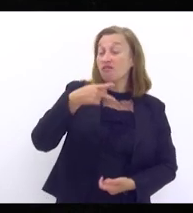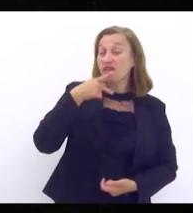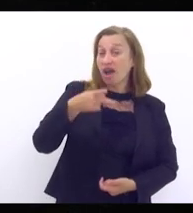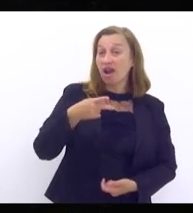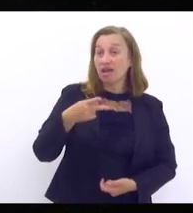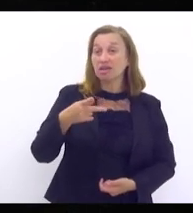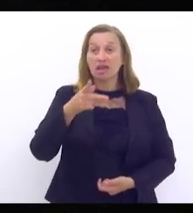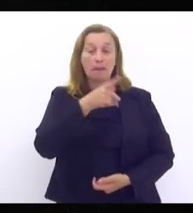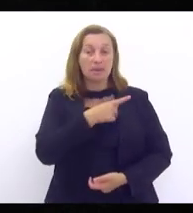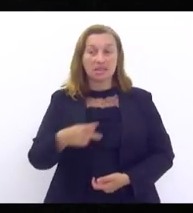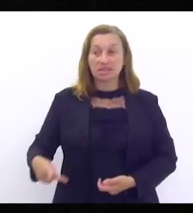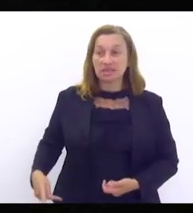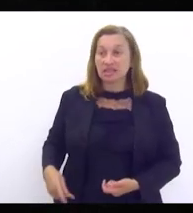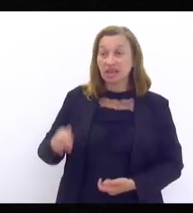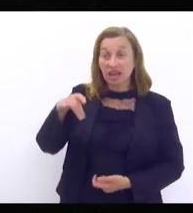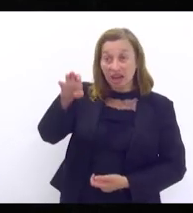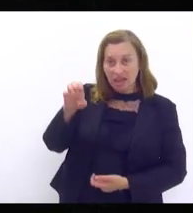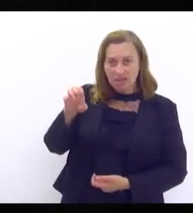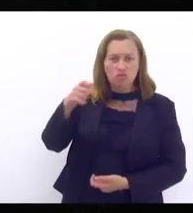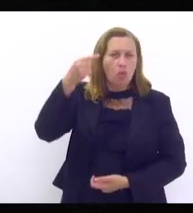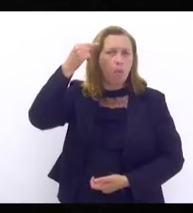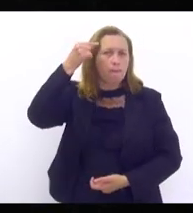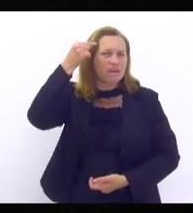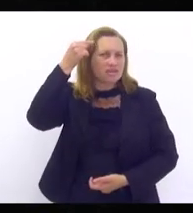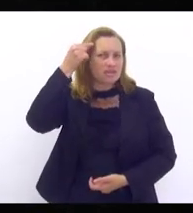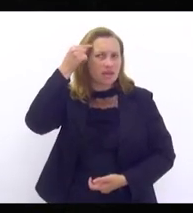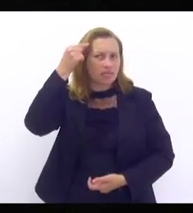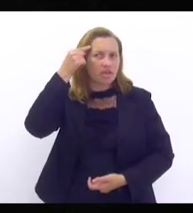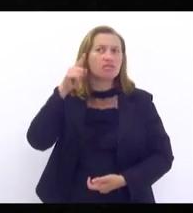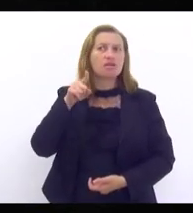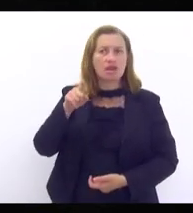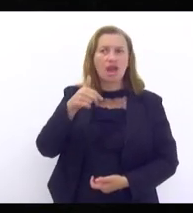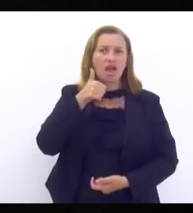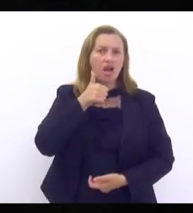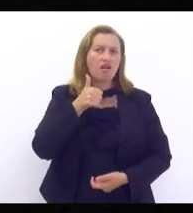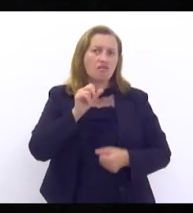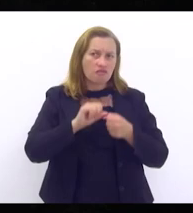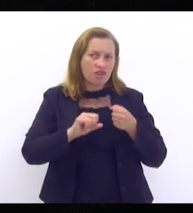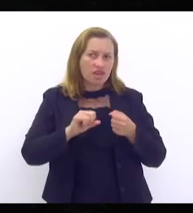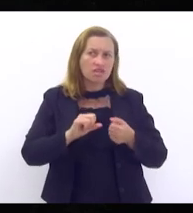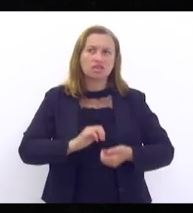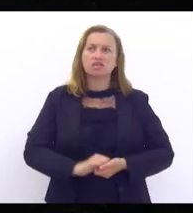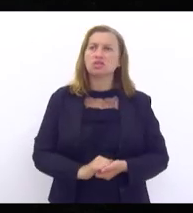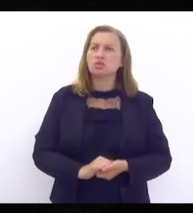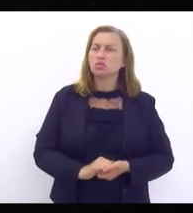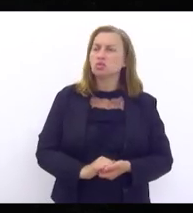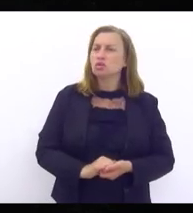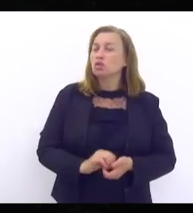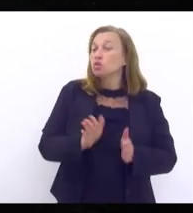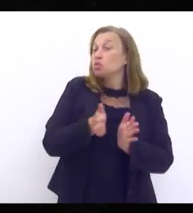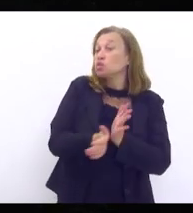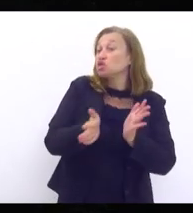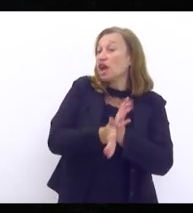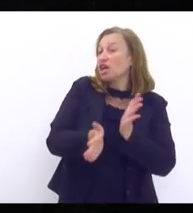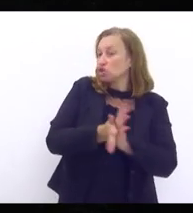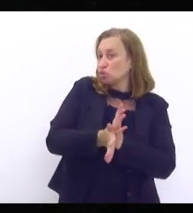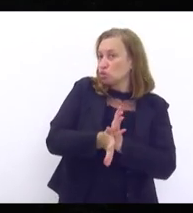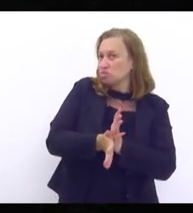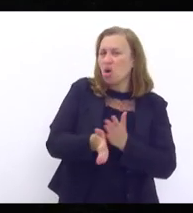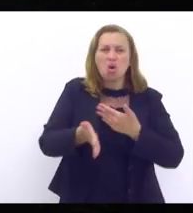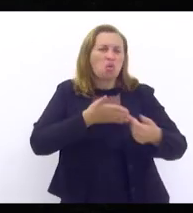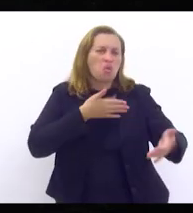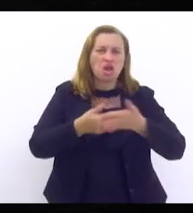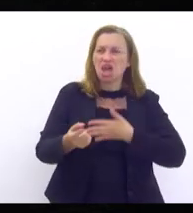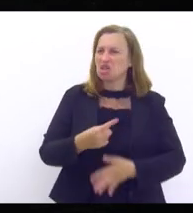presidenta Gleisi Hoffmann foi uma reflexão que ela fez acerca dos custos, porque qualquer um